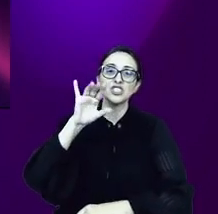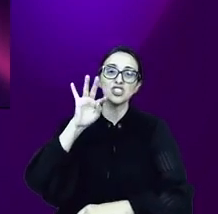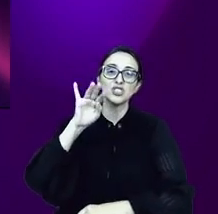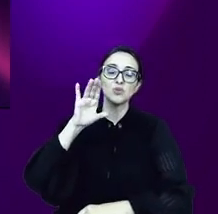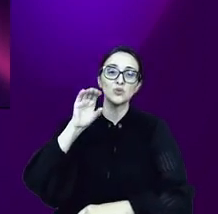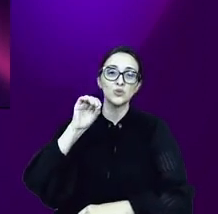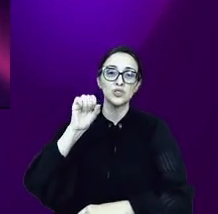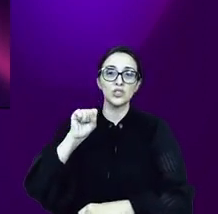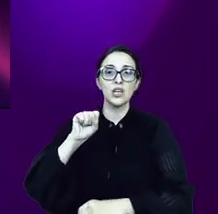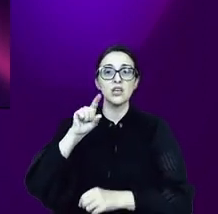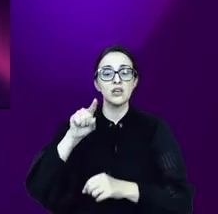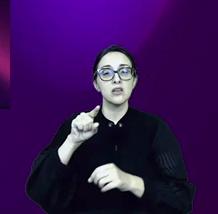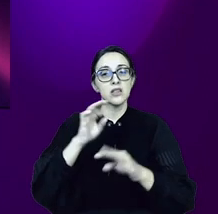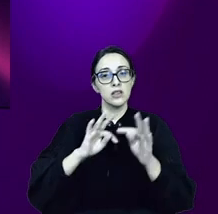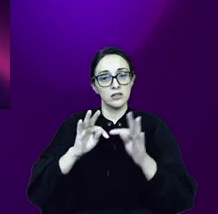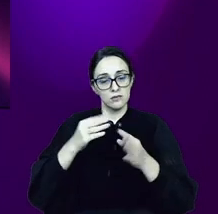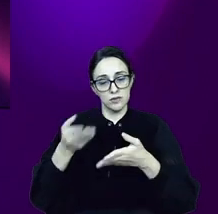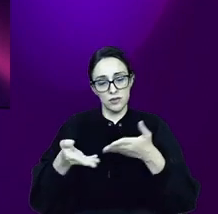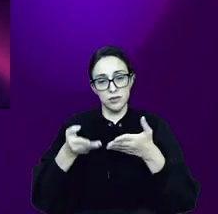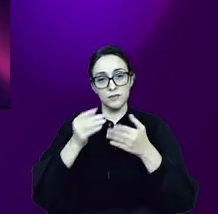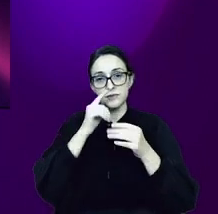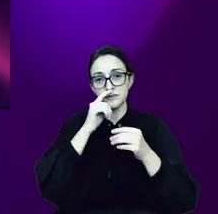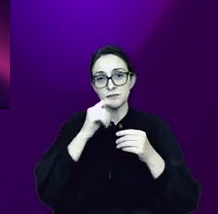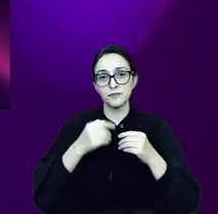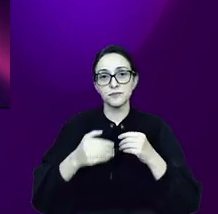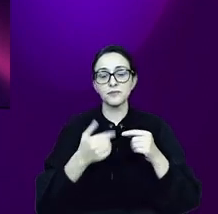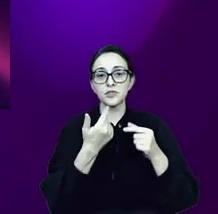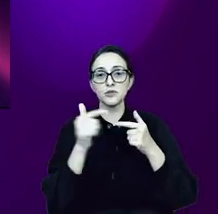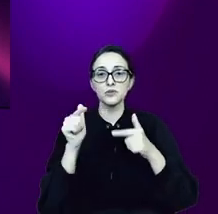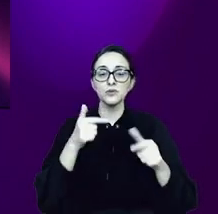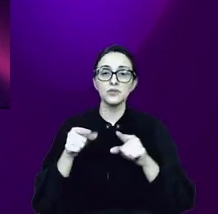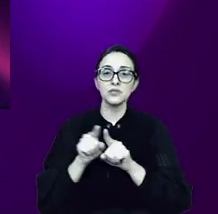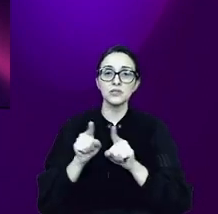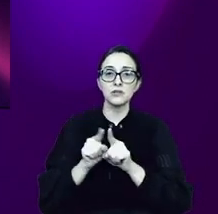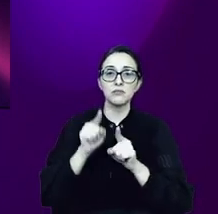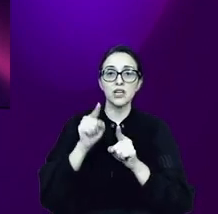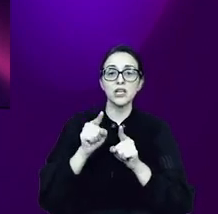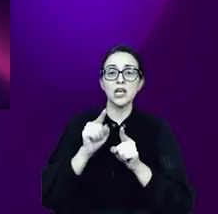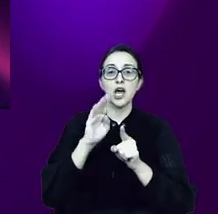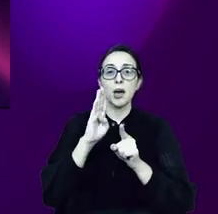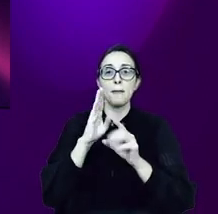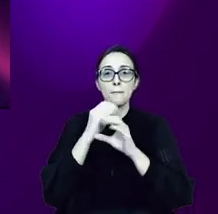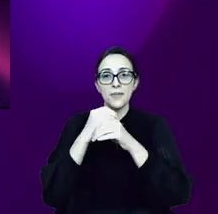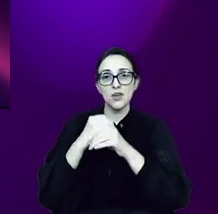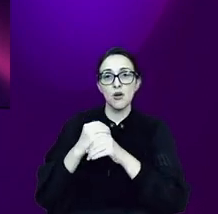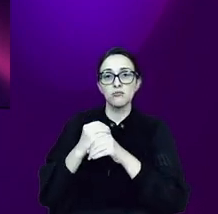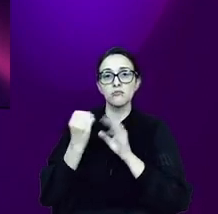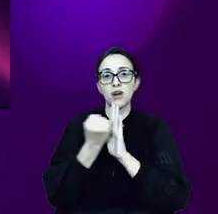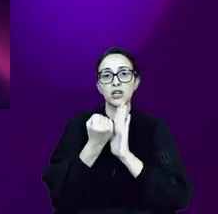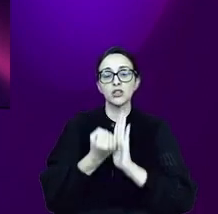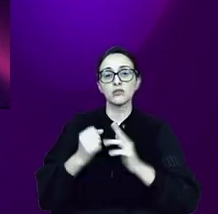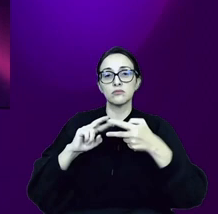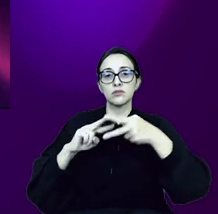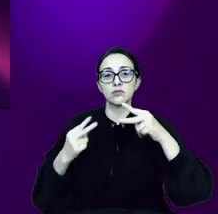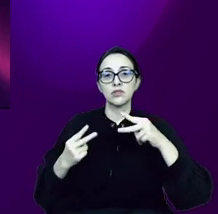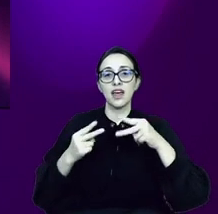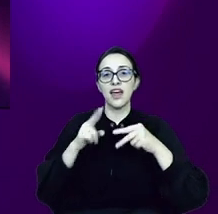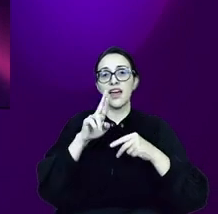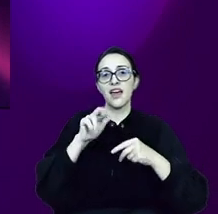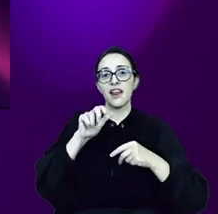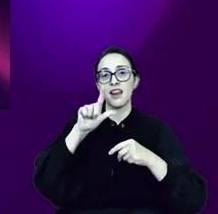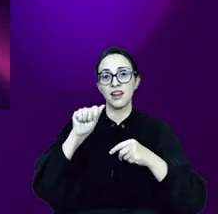alvo terapêutico, a gente vai ver mais à frente. Outros biomarcadores, como a fusão do HeLa, é presente